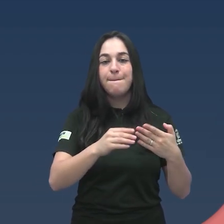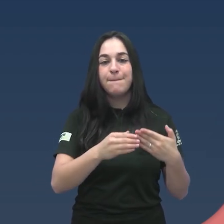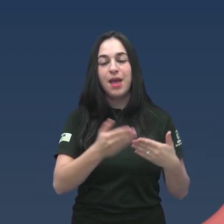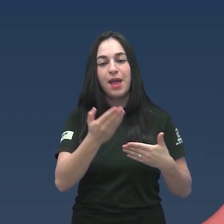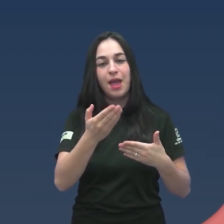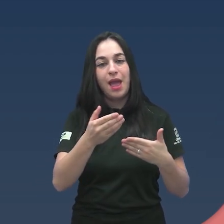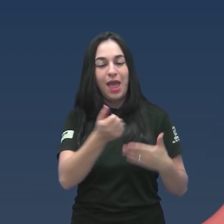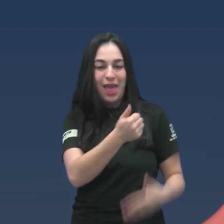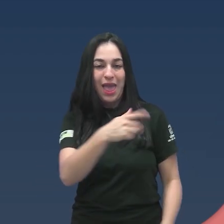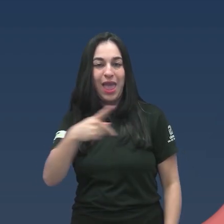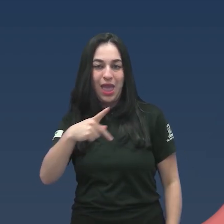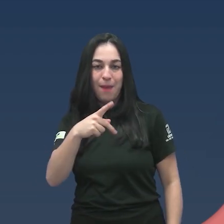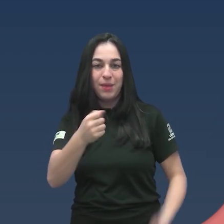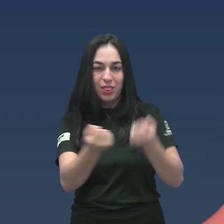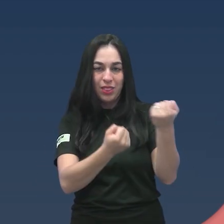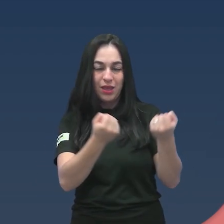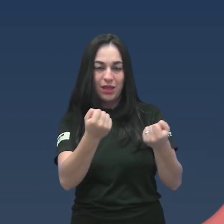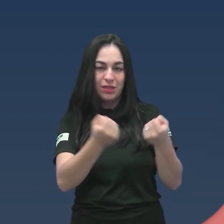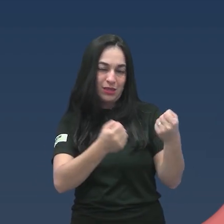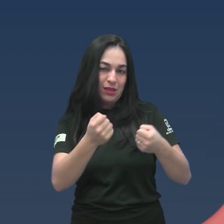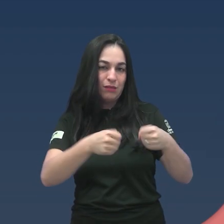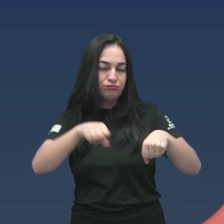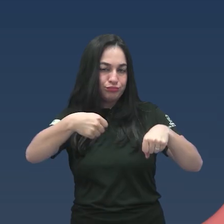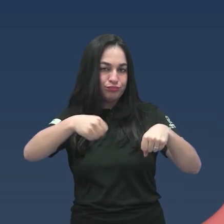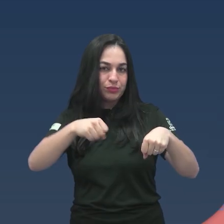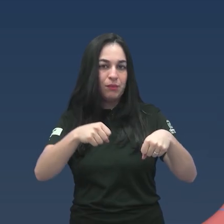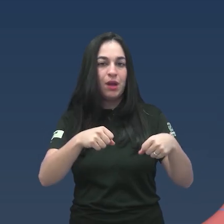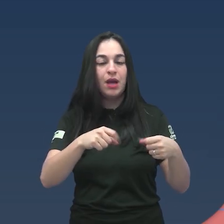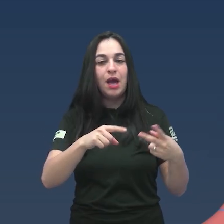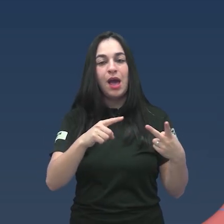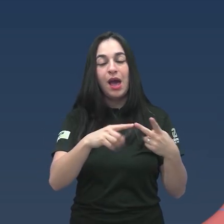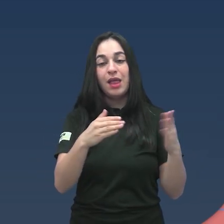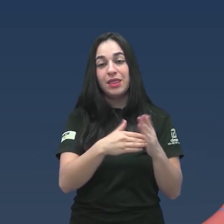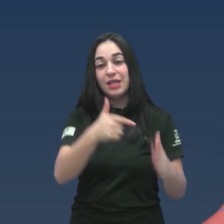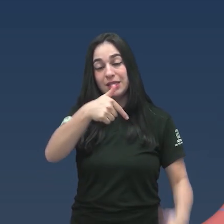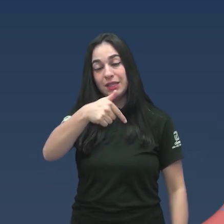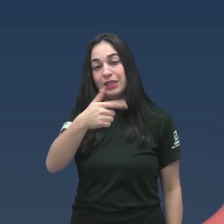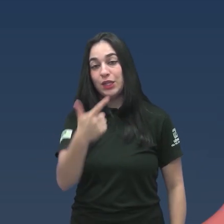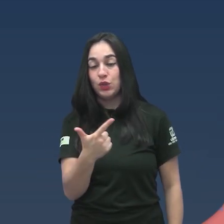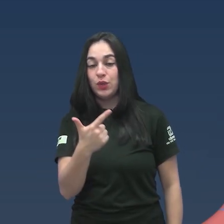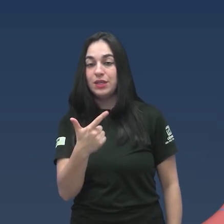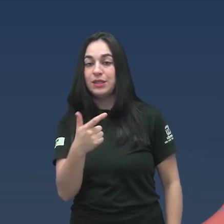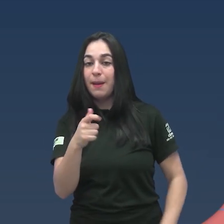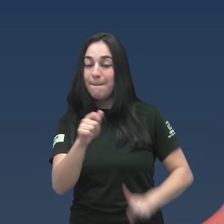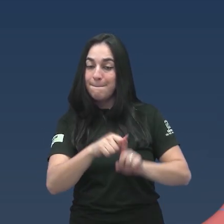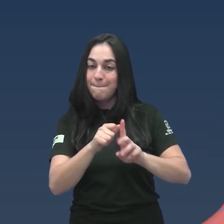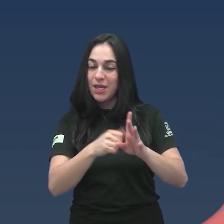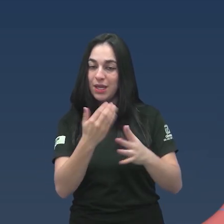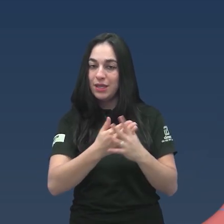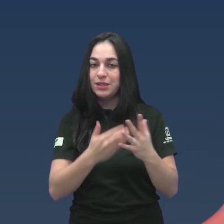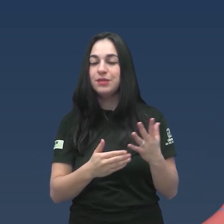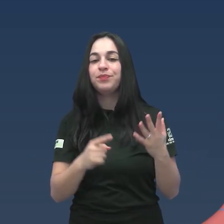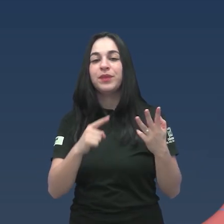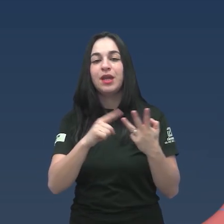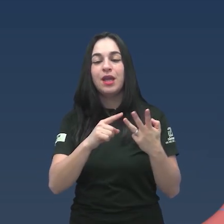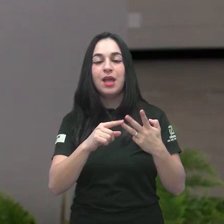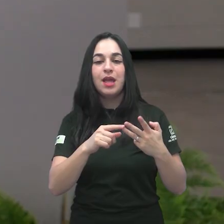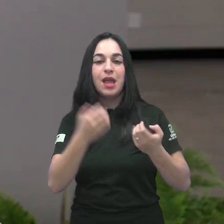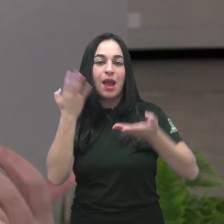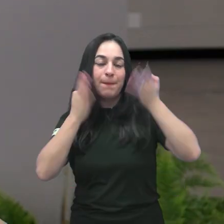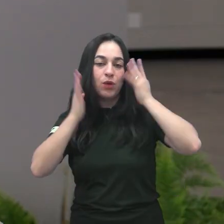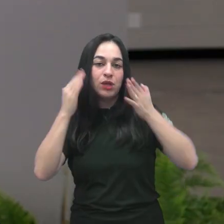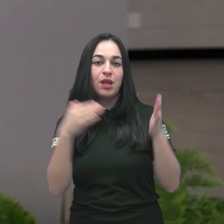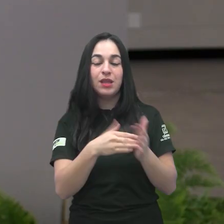aplicativo e taxistas até 72 meses. Já para os caminhoneiros, o prazo chega a 120 meses.